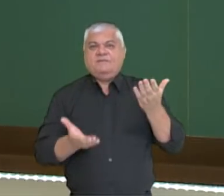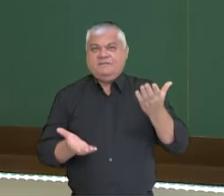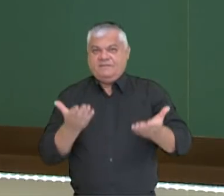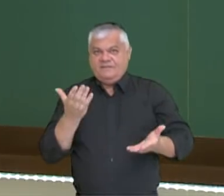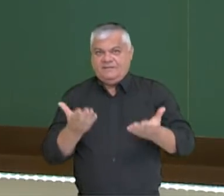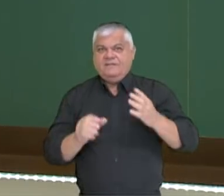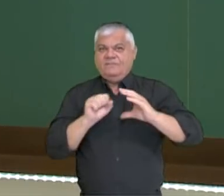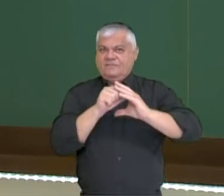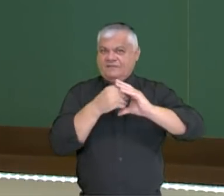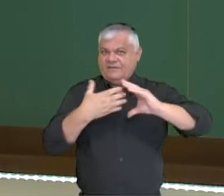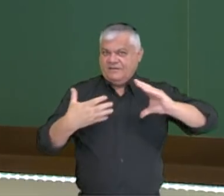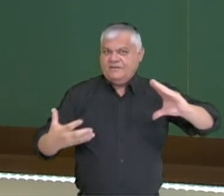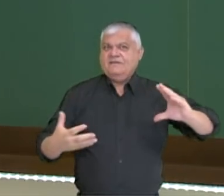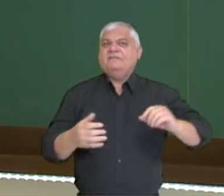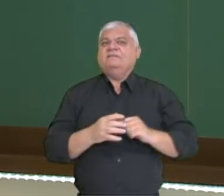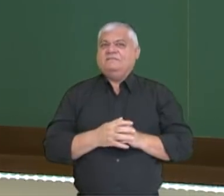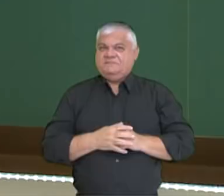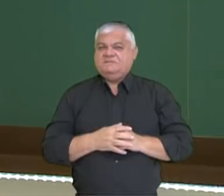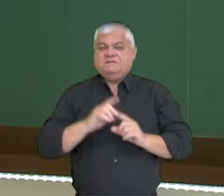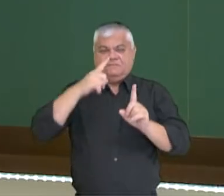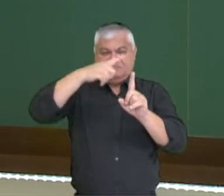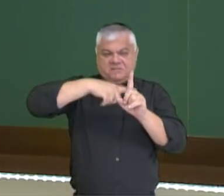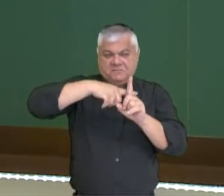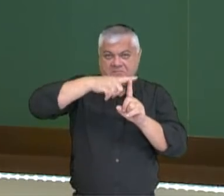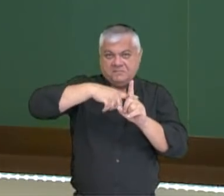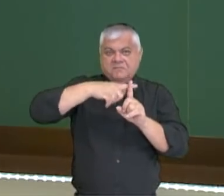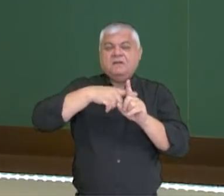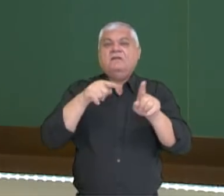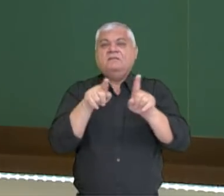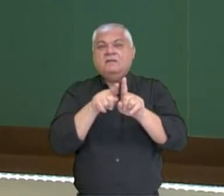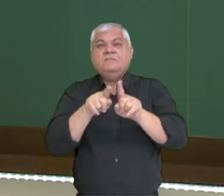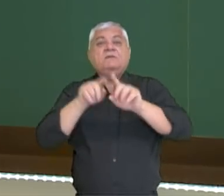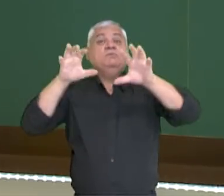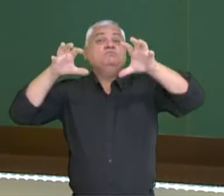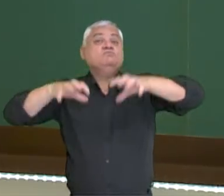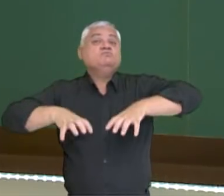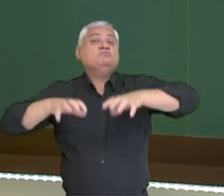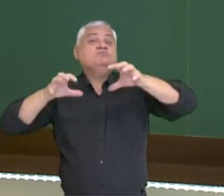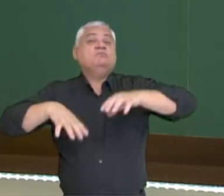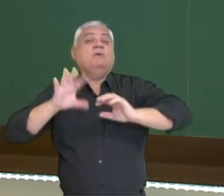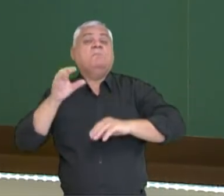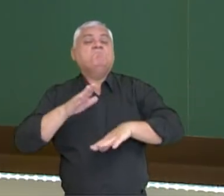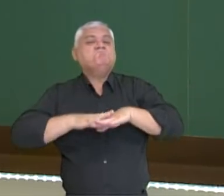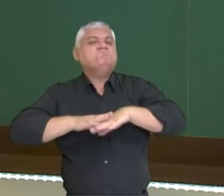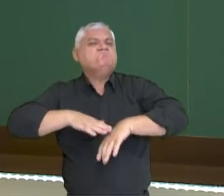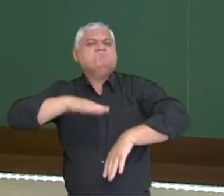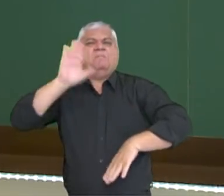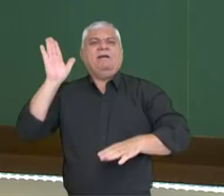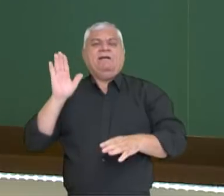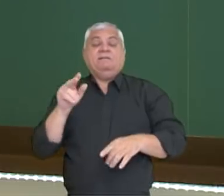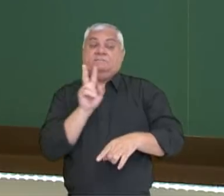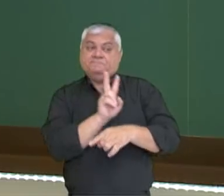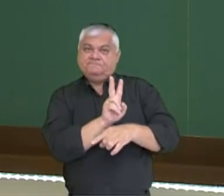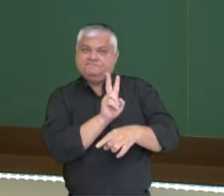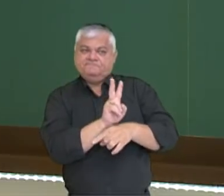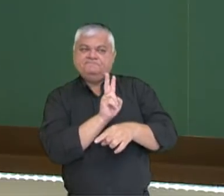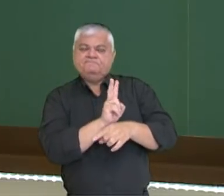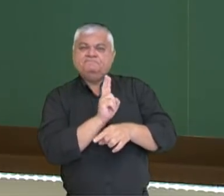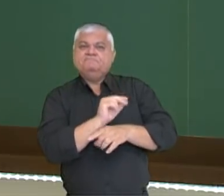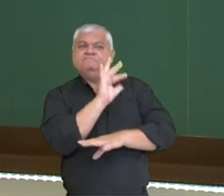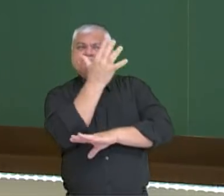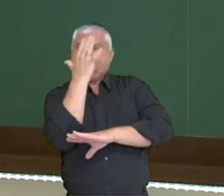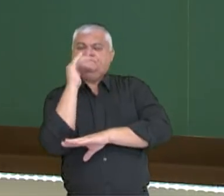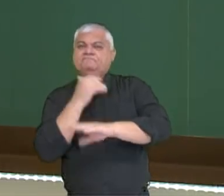dessas características de temperatura e quantidade de chuva, daí a importância de preservar a vegetação